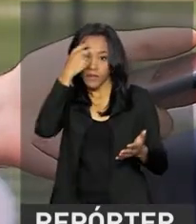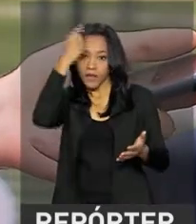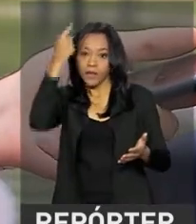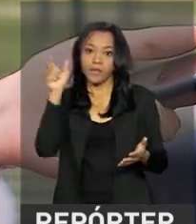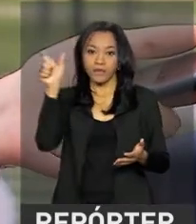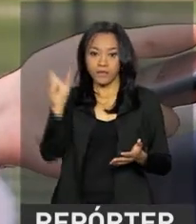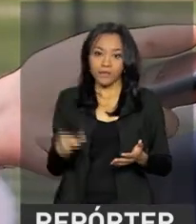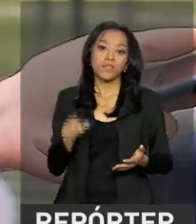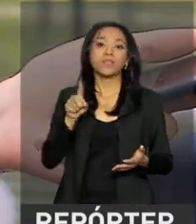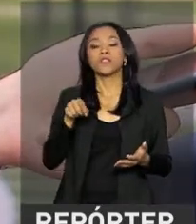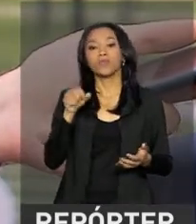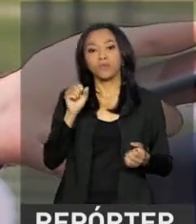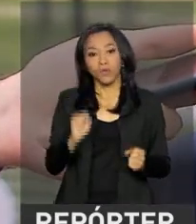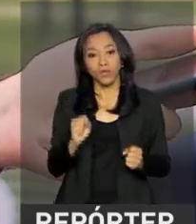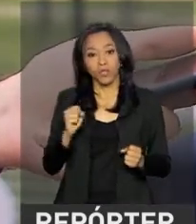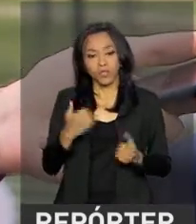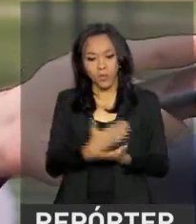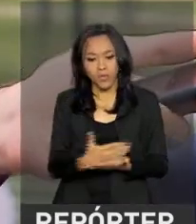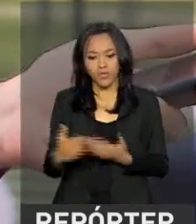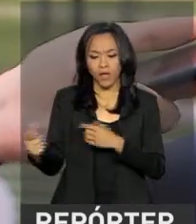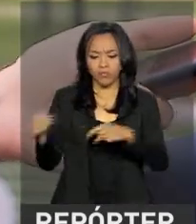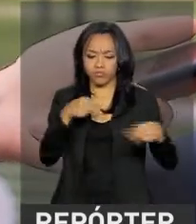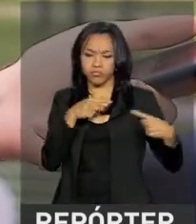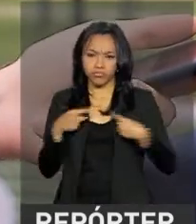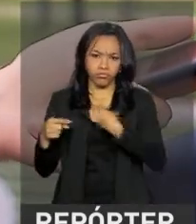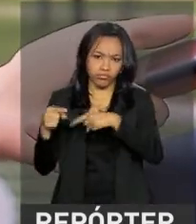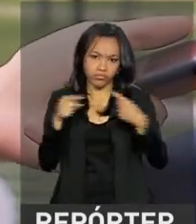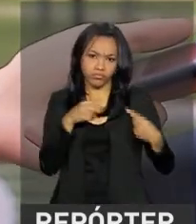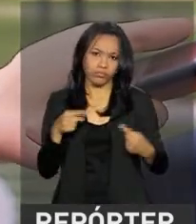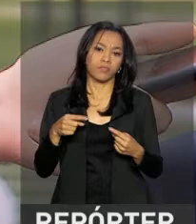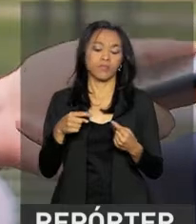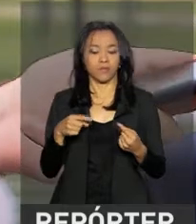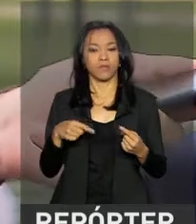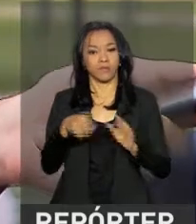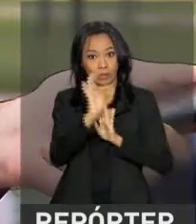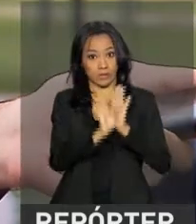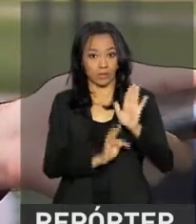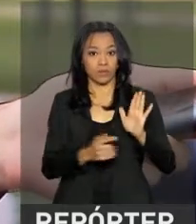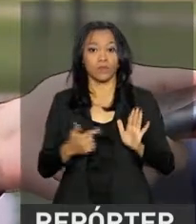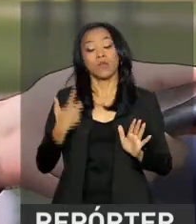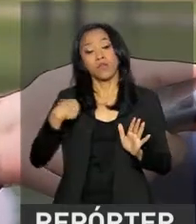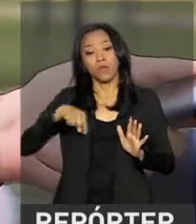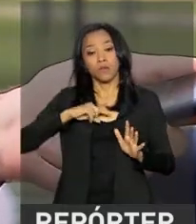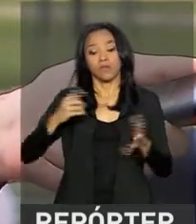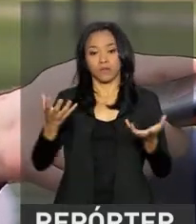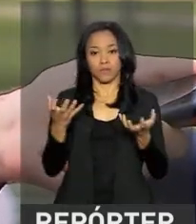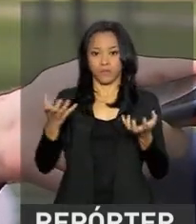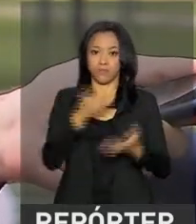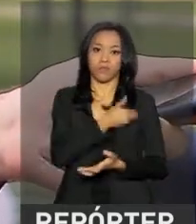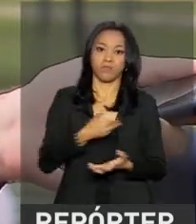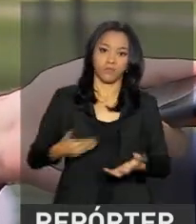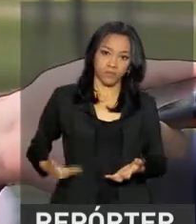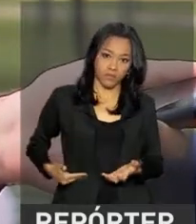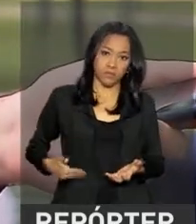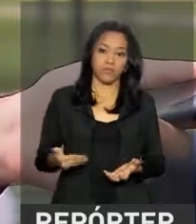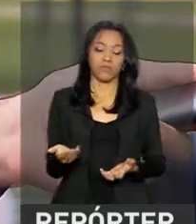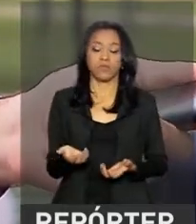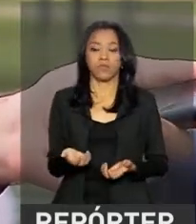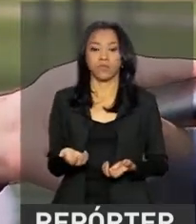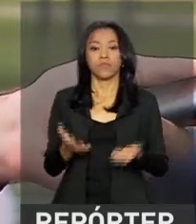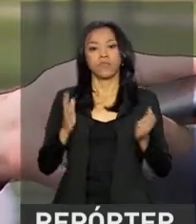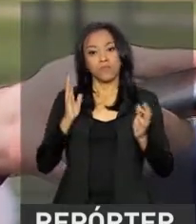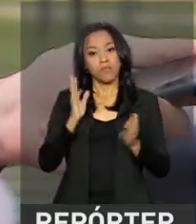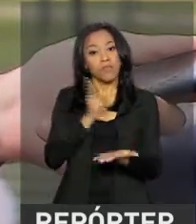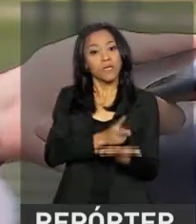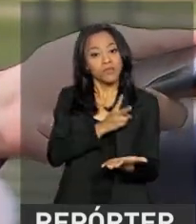isso possa gerar conversar discussão nós pretendemos evidentemente é com o tema bullying por